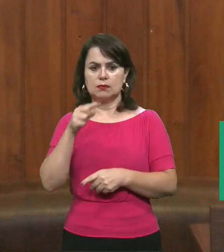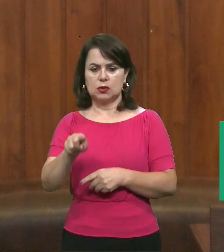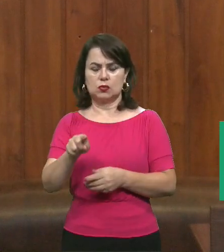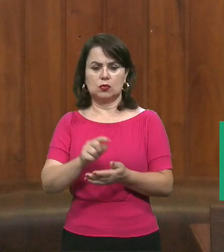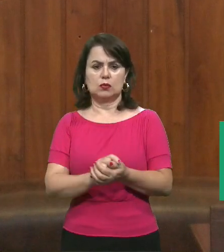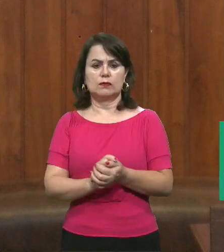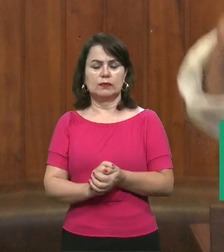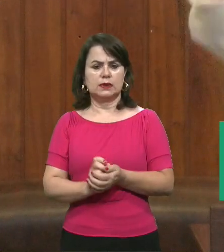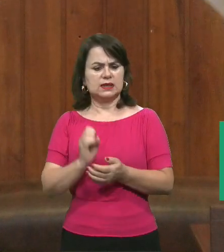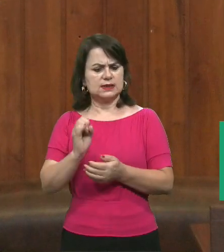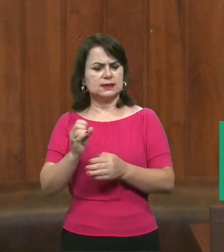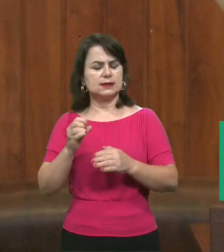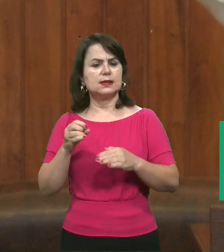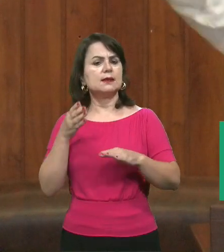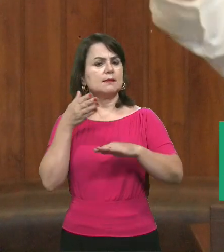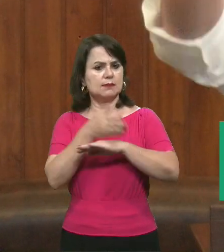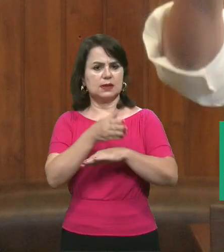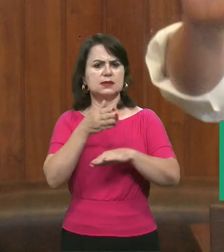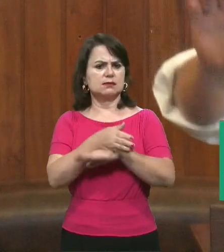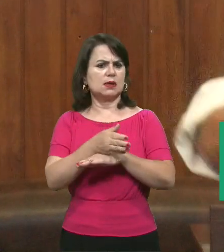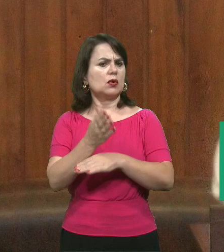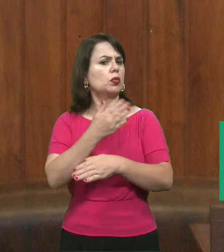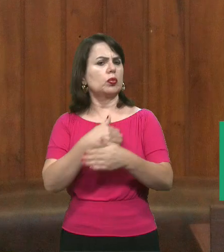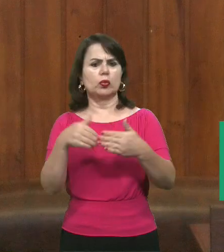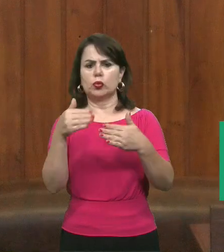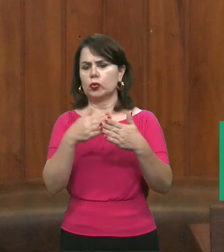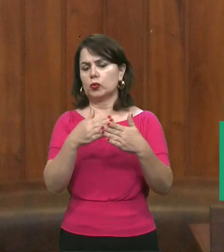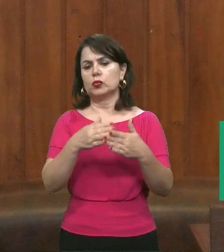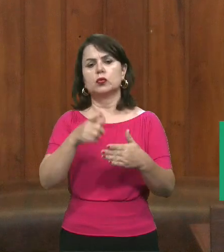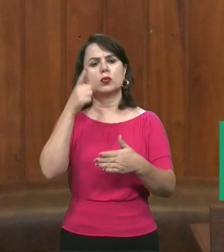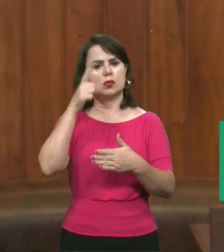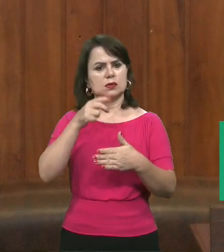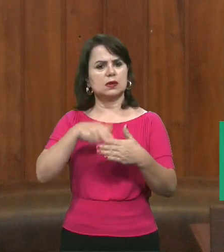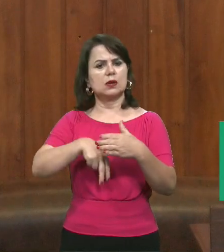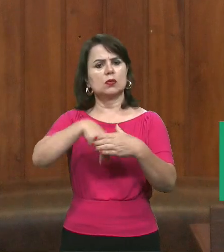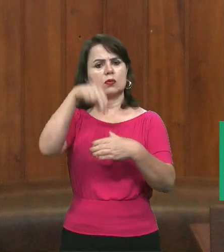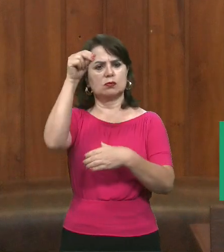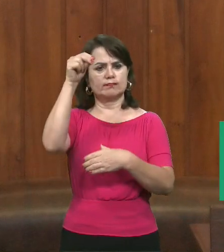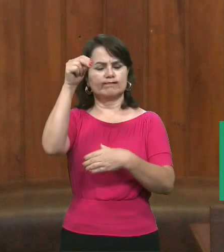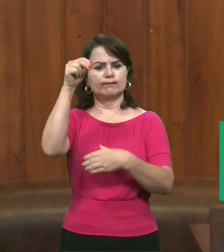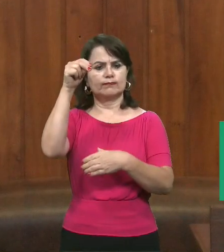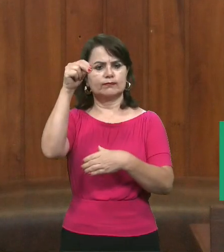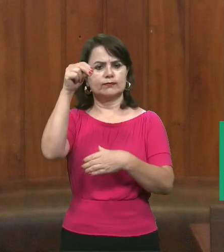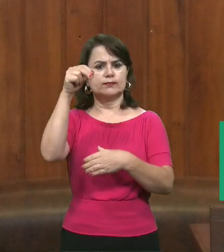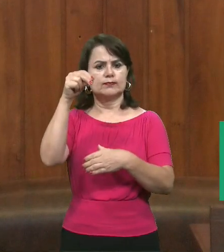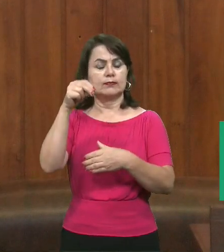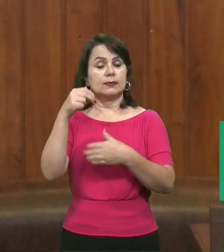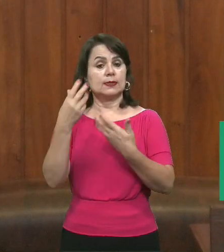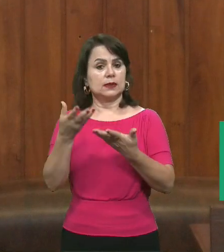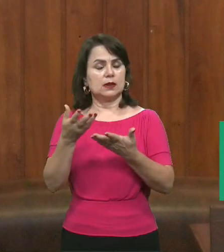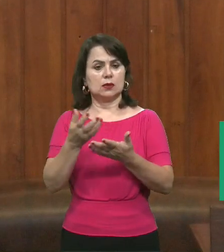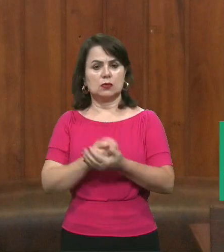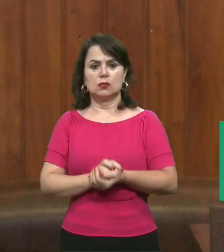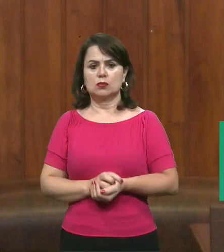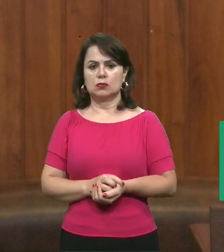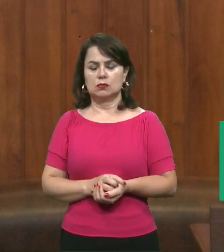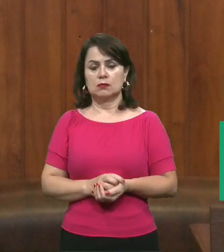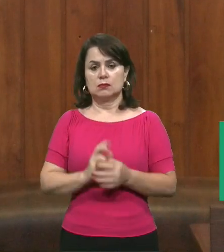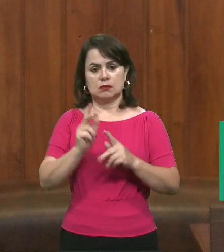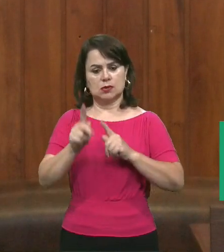troféu. Pode chegar em 5 mil. Você traz o troféu, um lembrete. Você não vai para o pódio